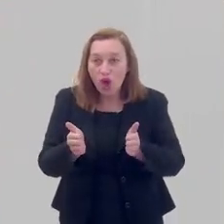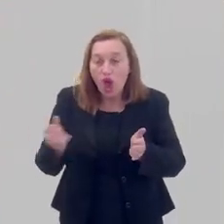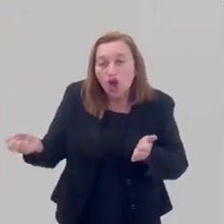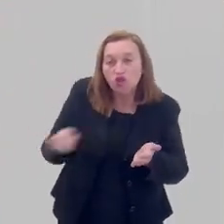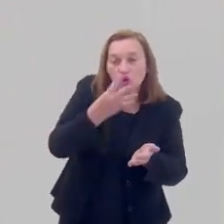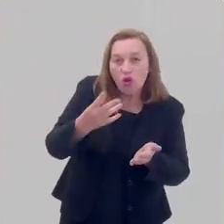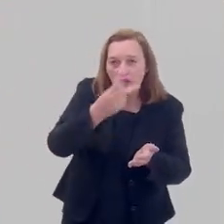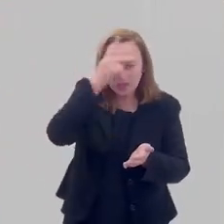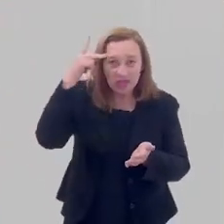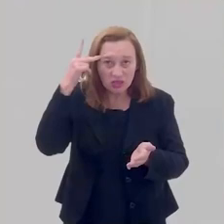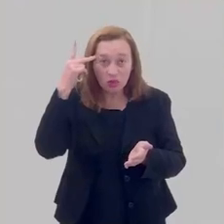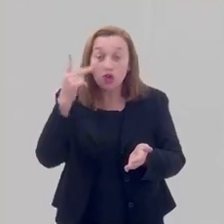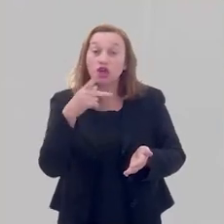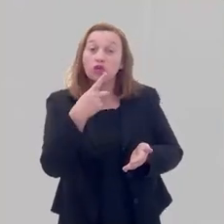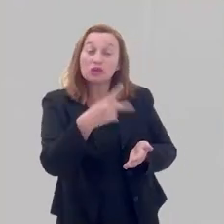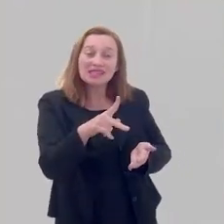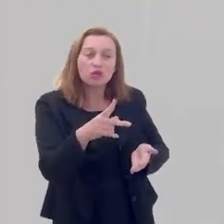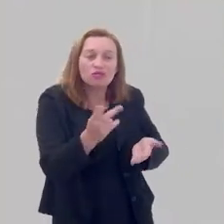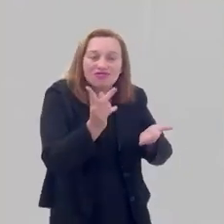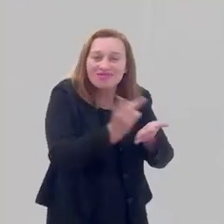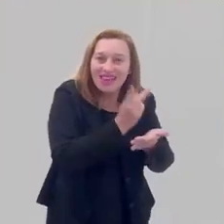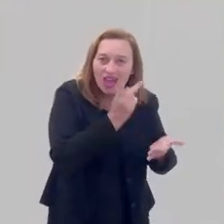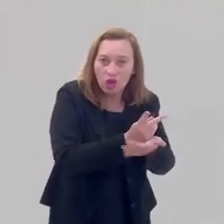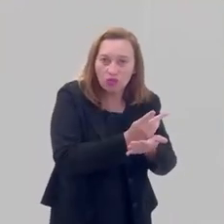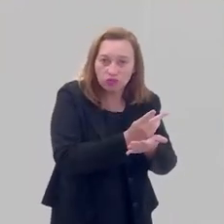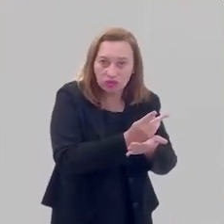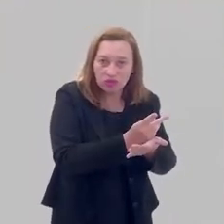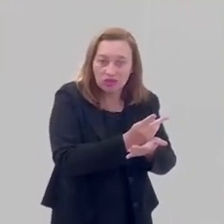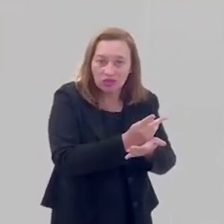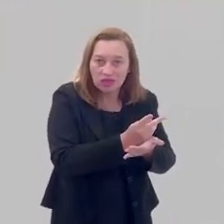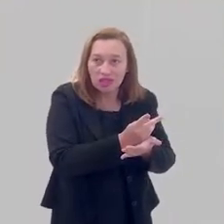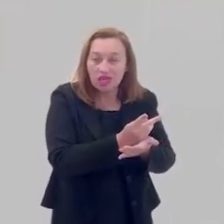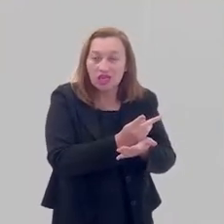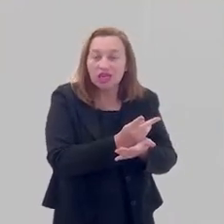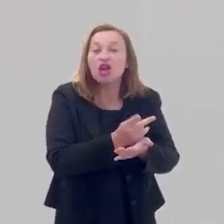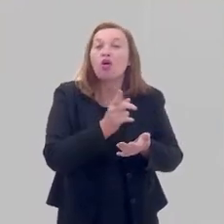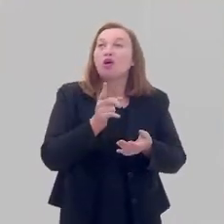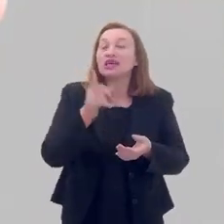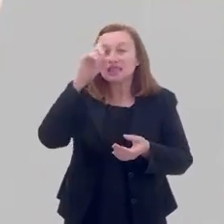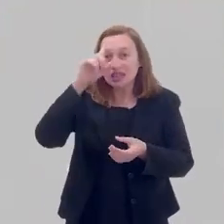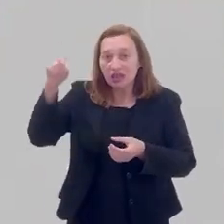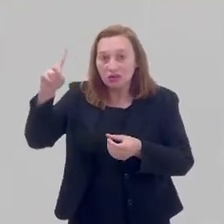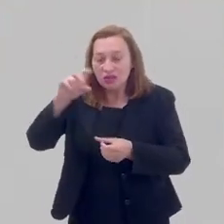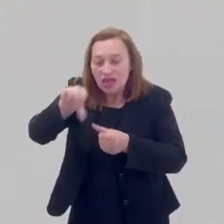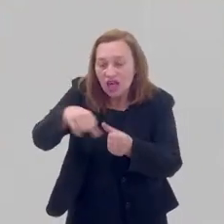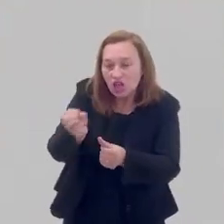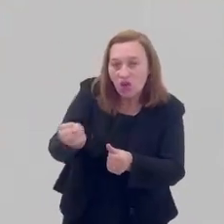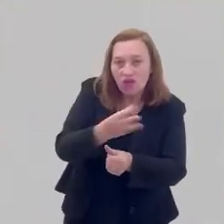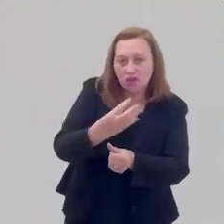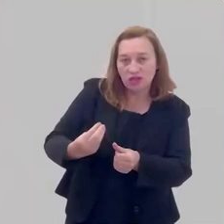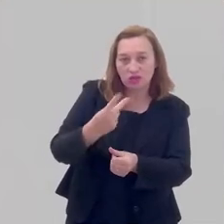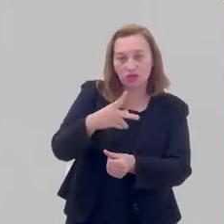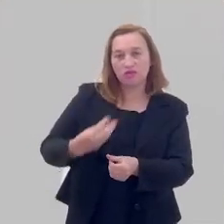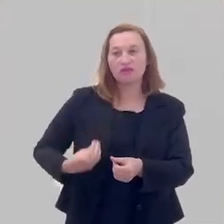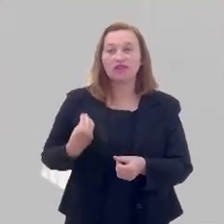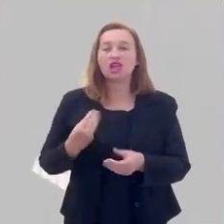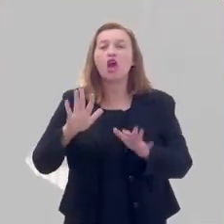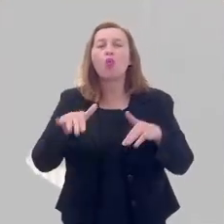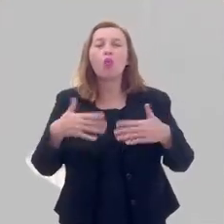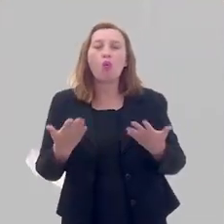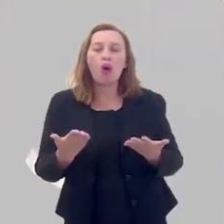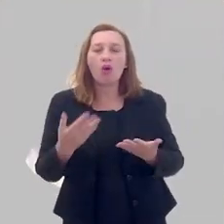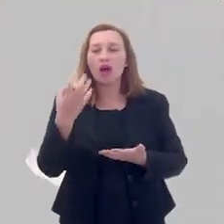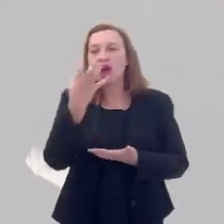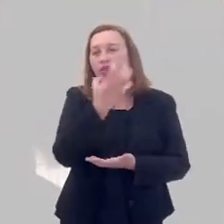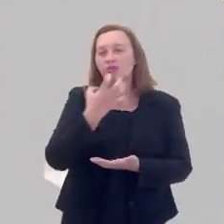então as suas imperfeições admitidas por você quando você retorna é te fazer um homem novo exatamente qual foi